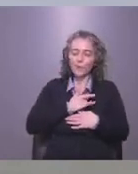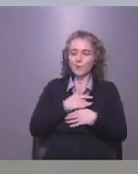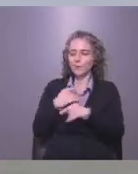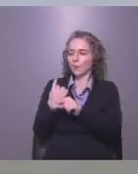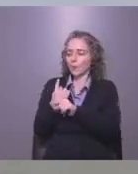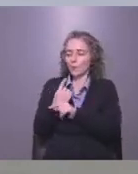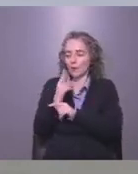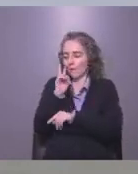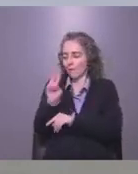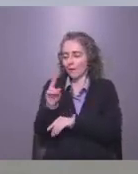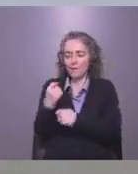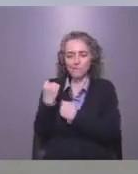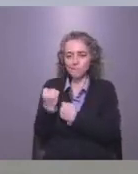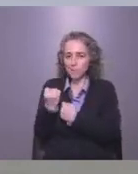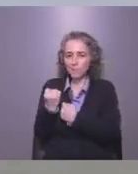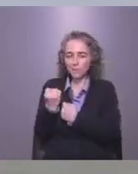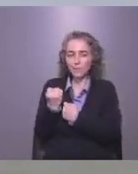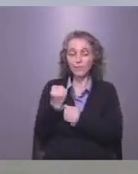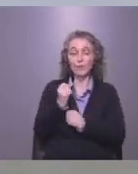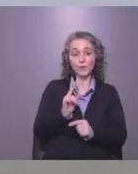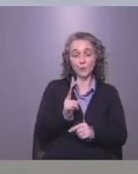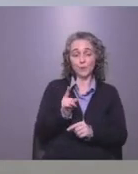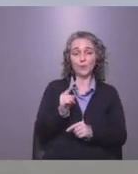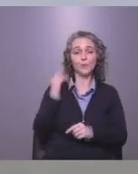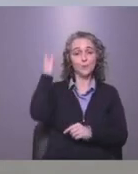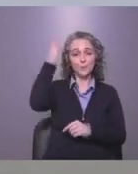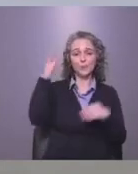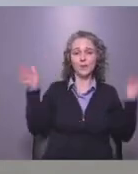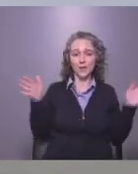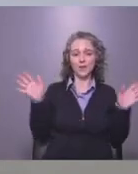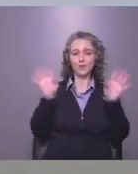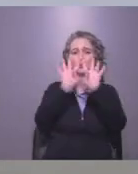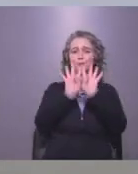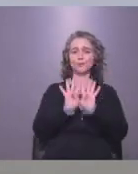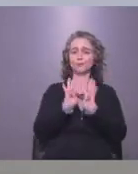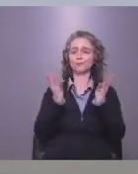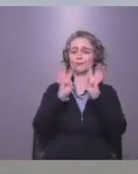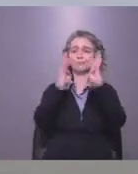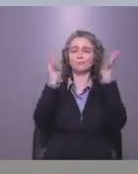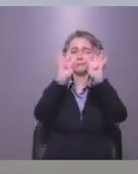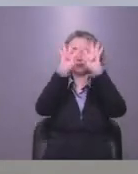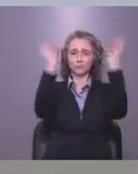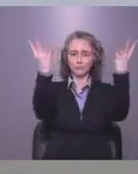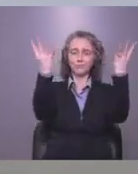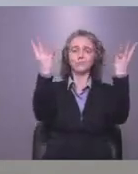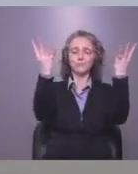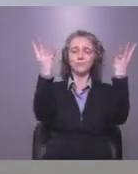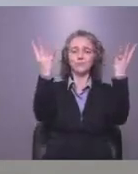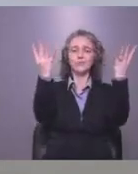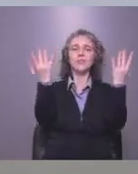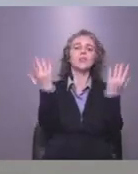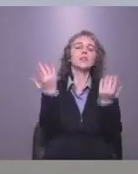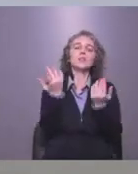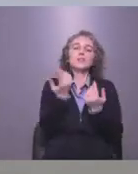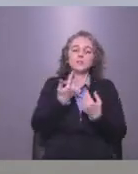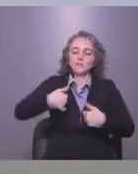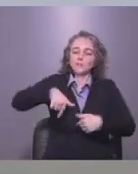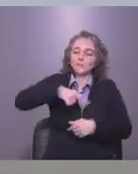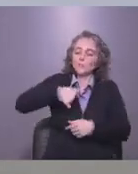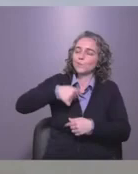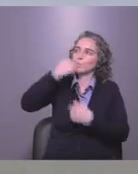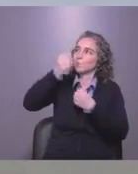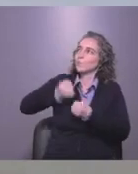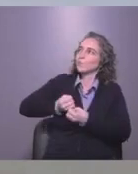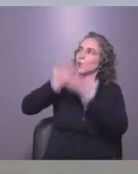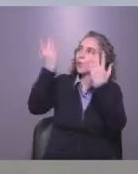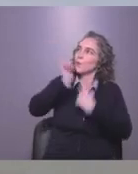Por isso, com os anjos e os arcanjos, os tronos e as dominações, e todos os coros celestes, proclamamos a vossa